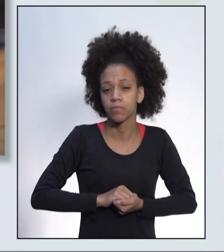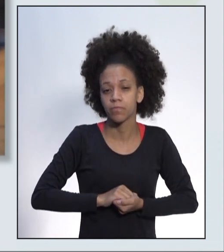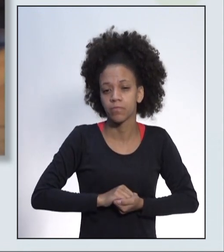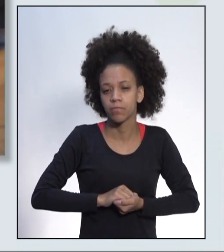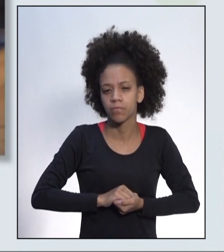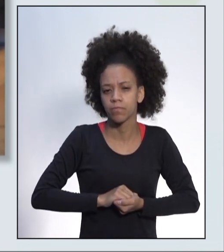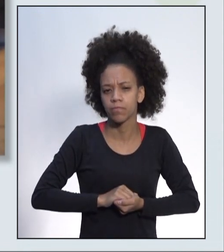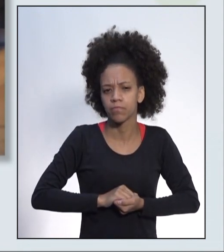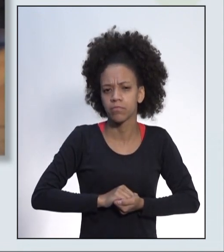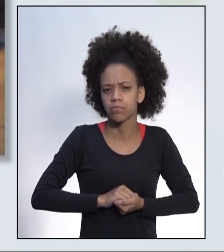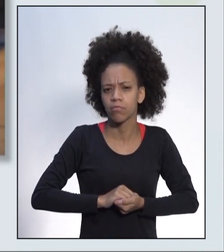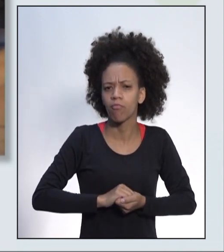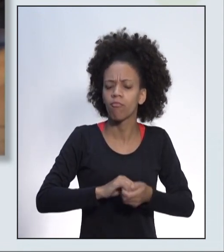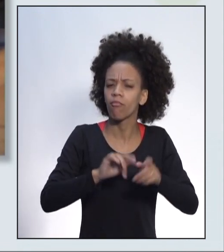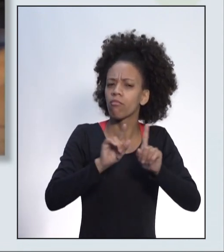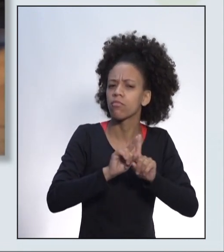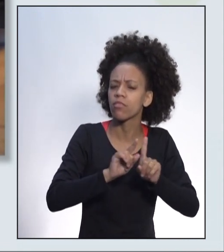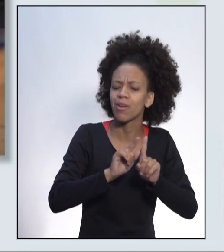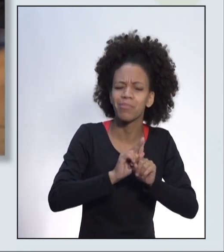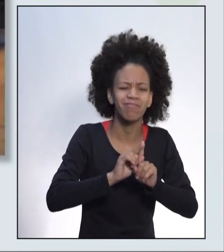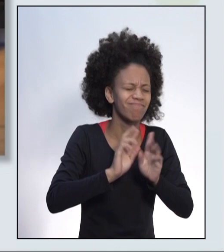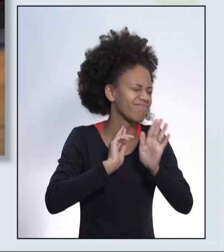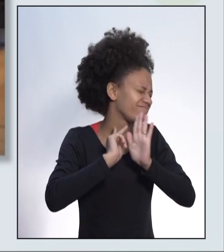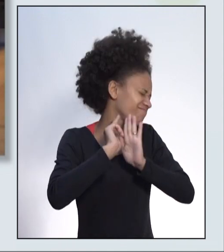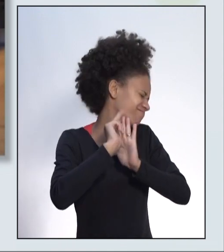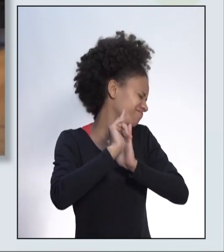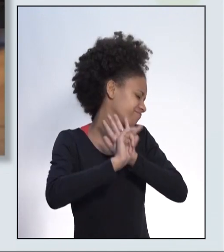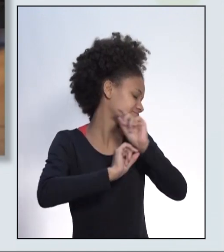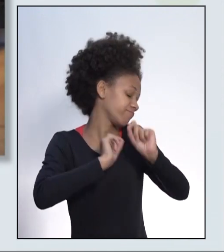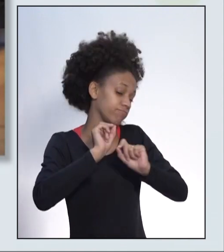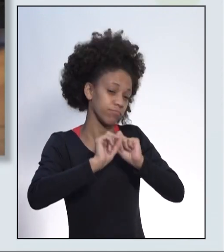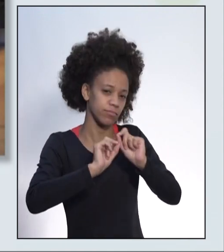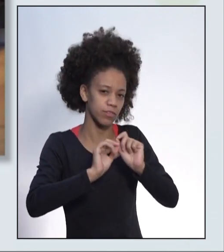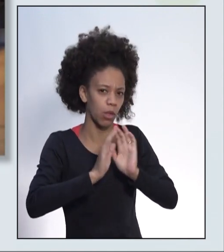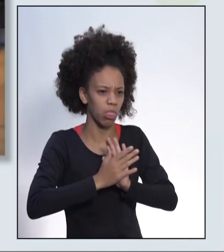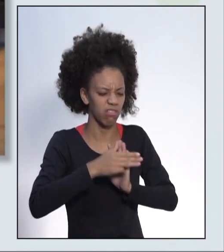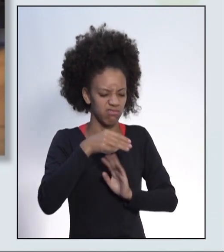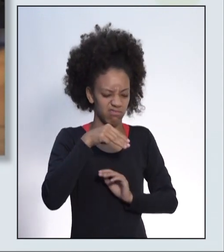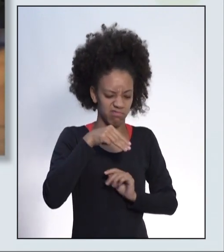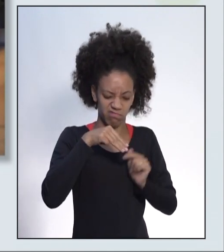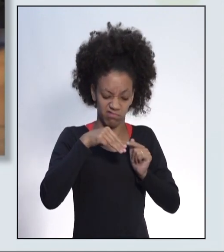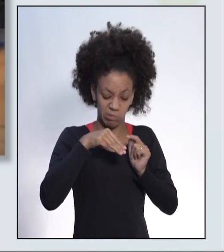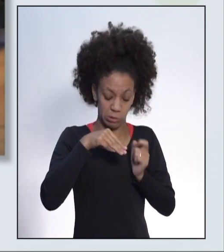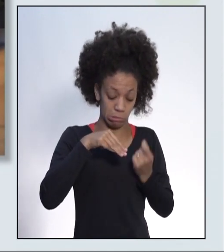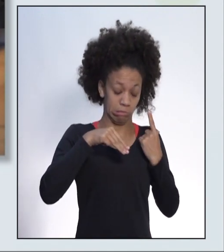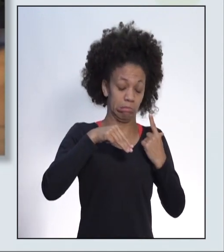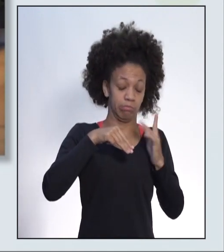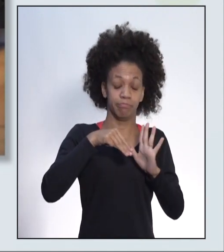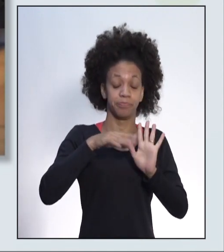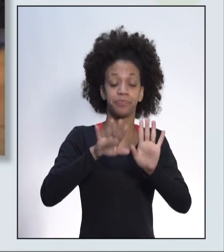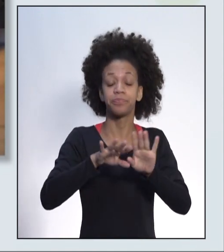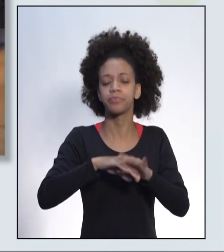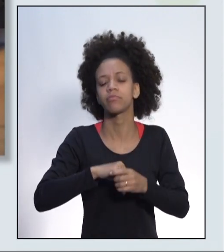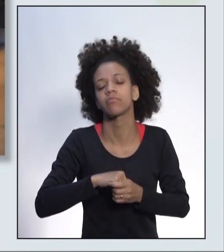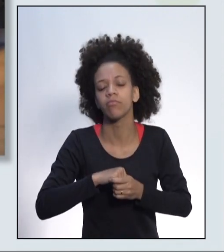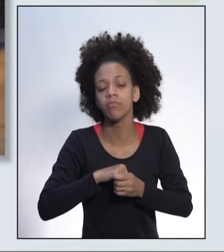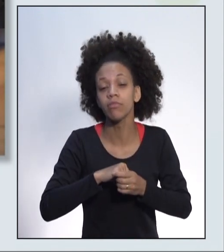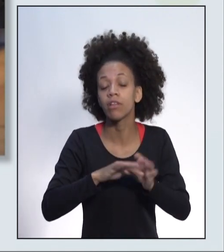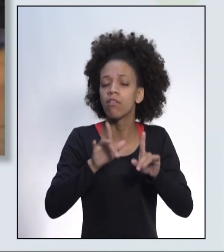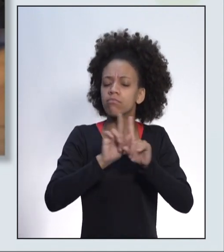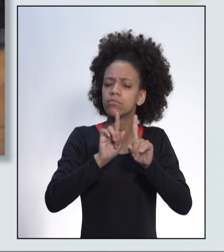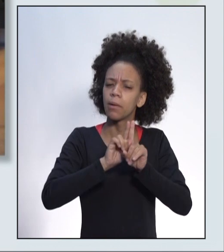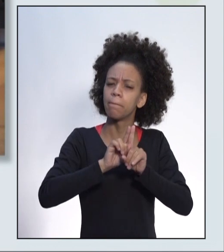Estou aprendendo muito sobre várias coisas, várias. Nossa, meu M aqui ficou esquisito. Que mais? Eu